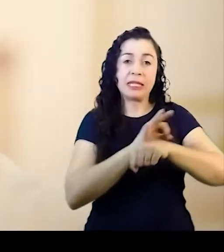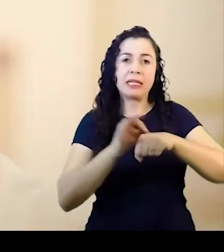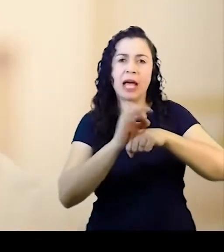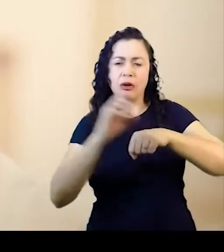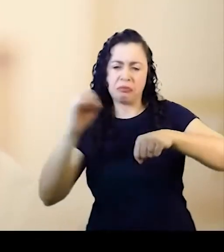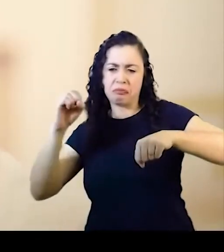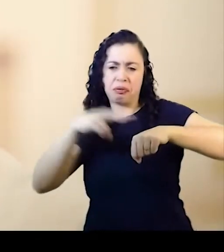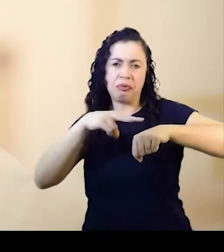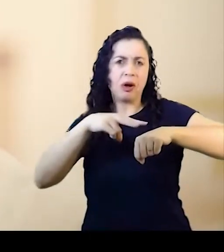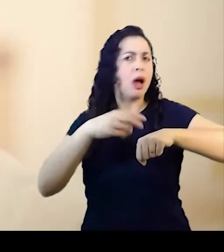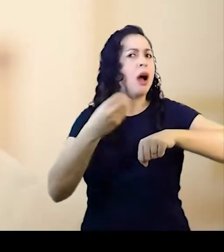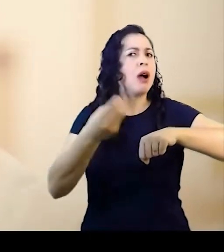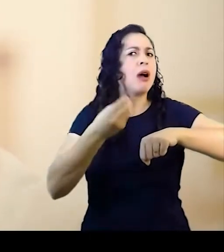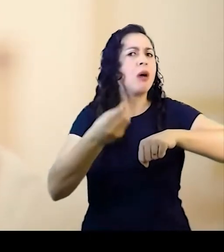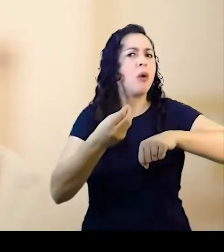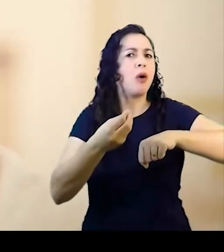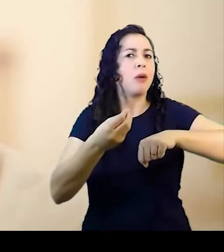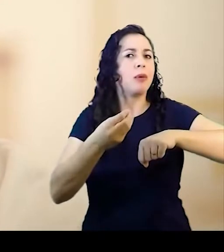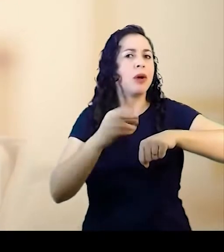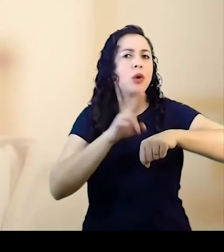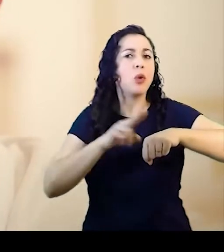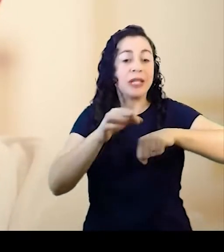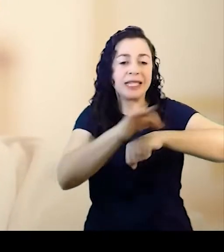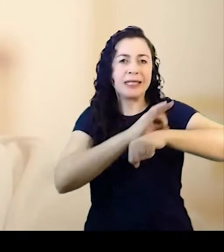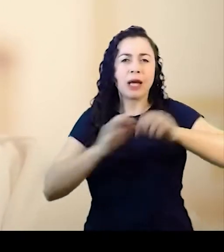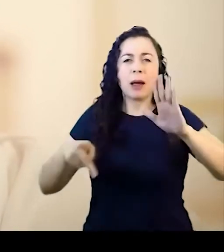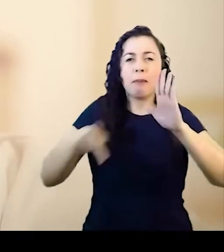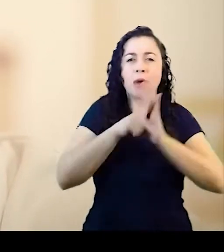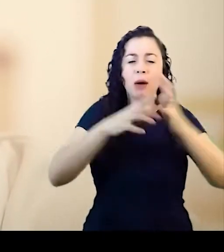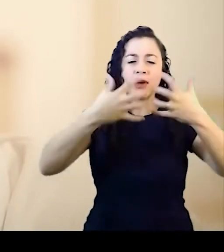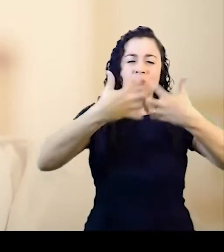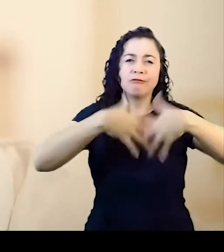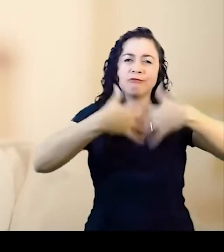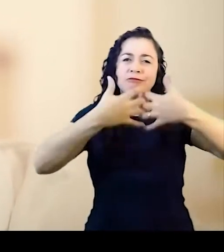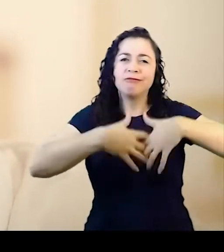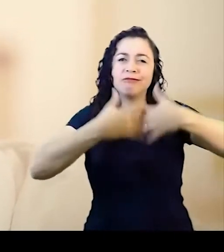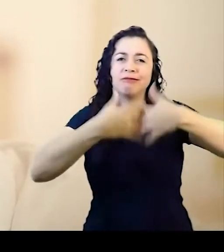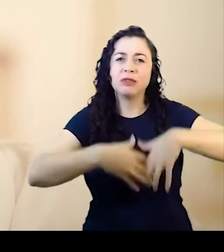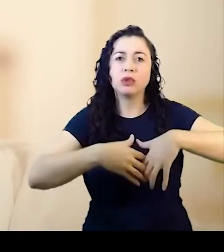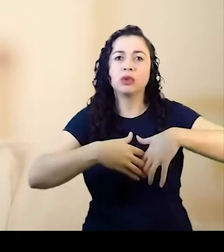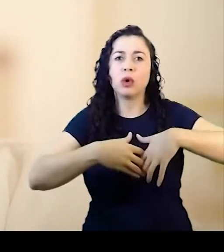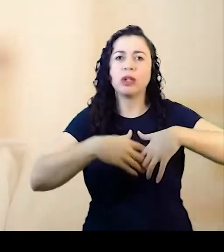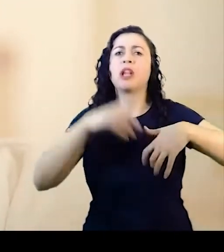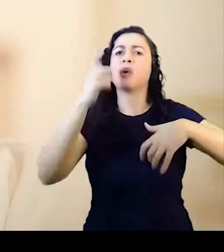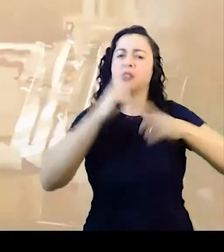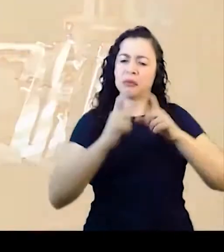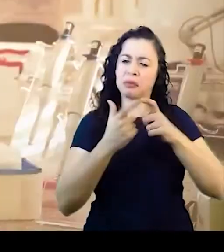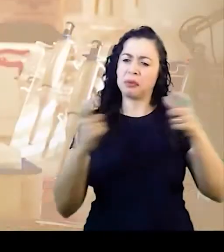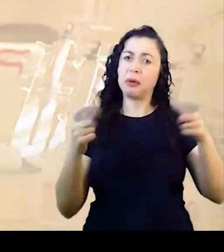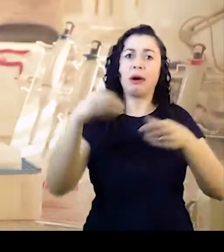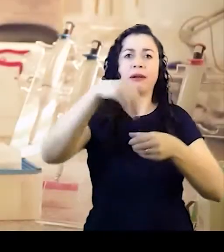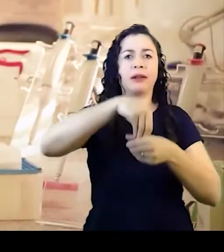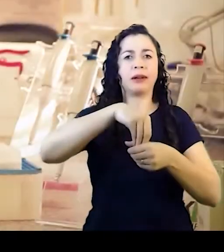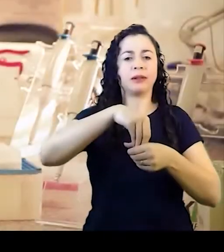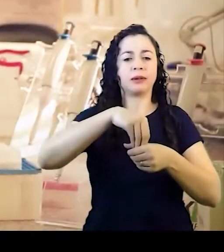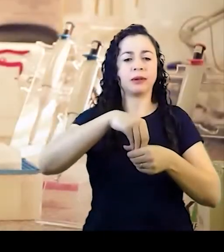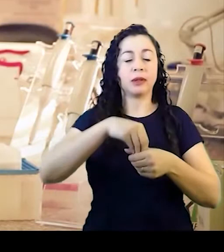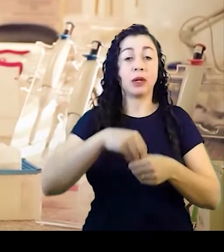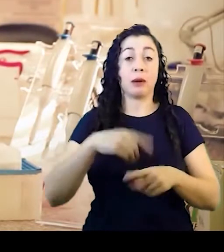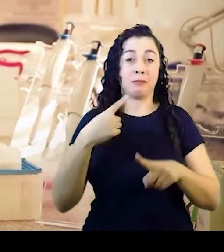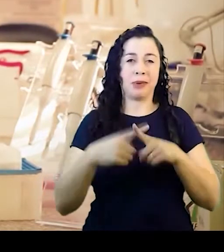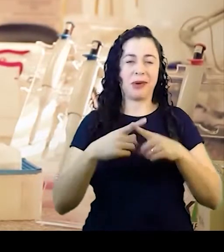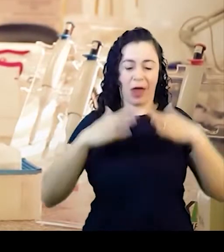usa as vias metabólicas dessa célula para se replicar, por exemplo. Toda célula do nosso